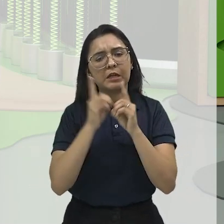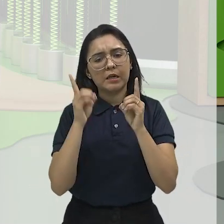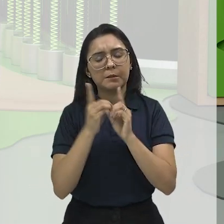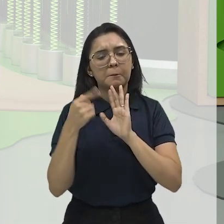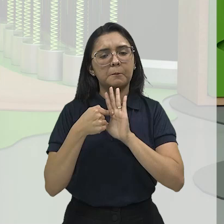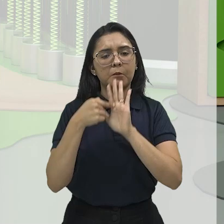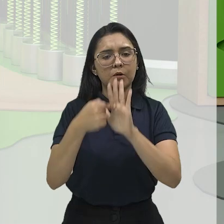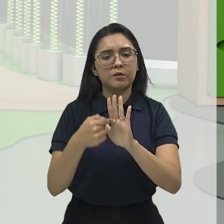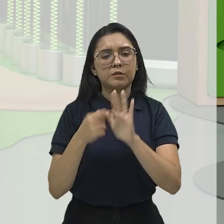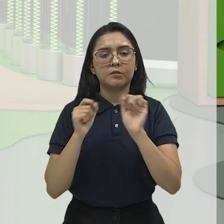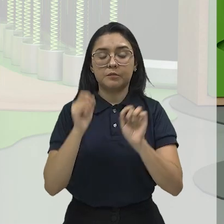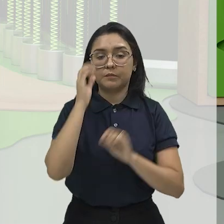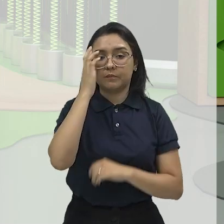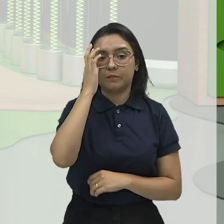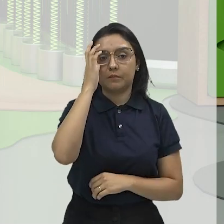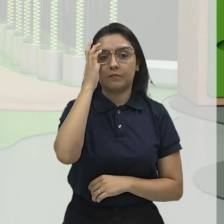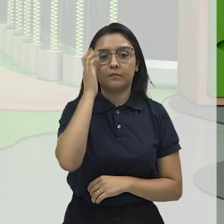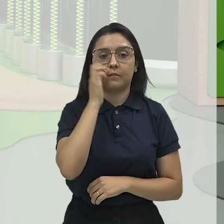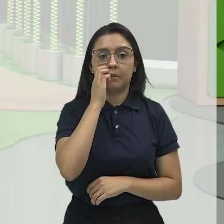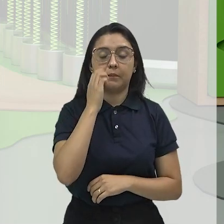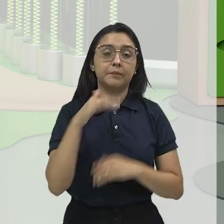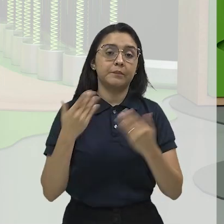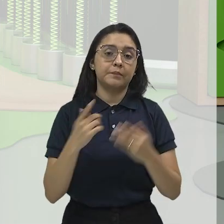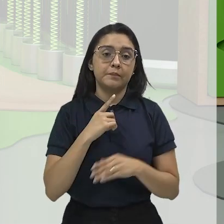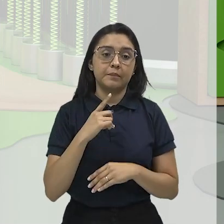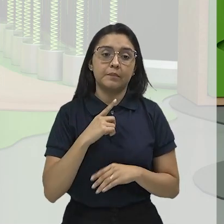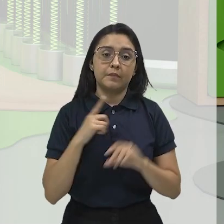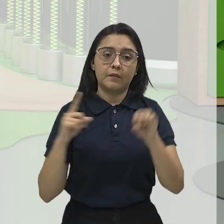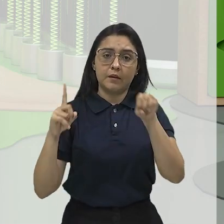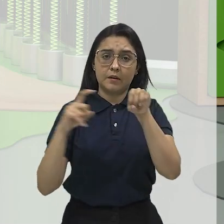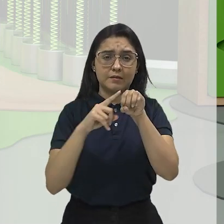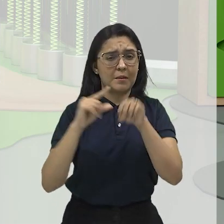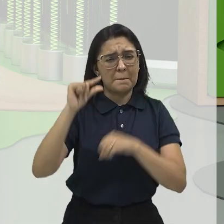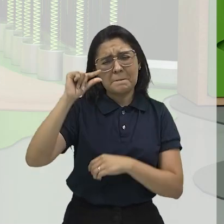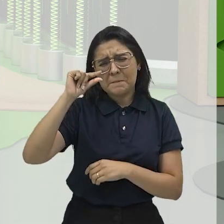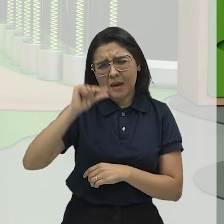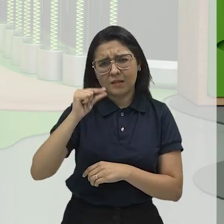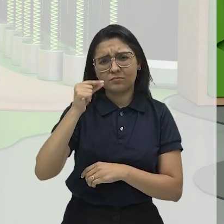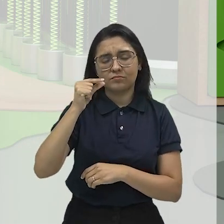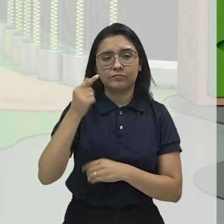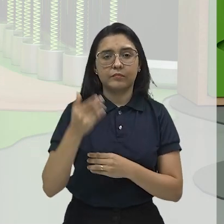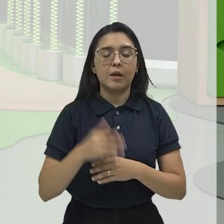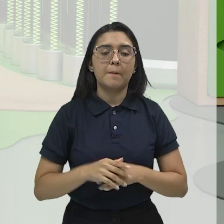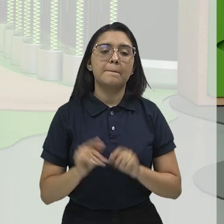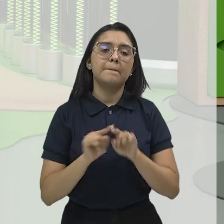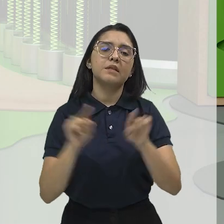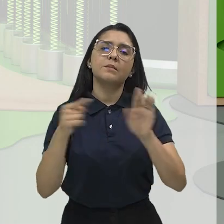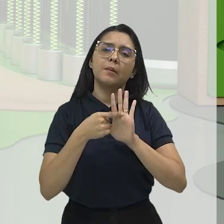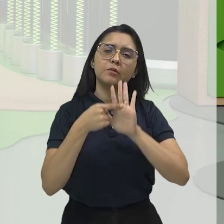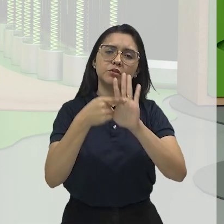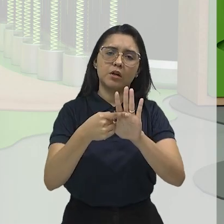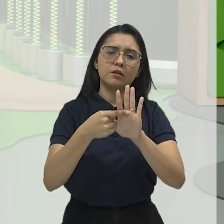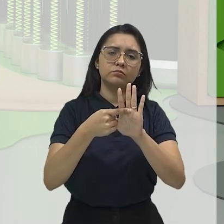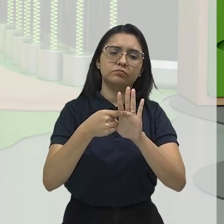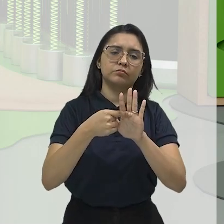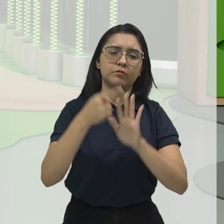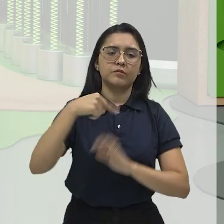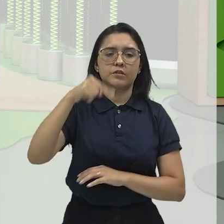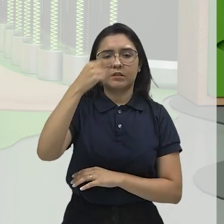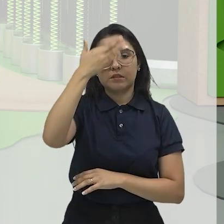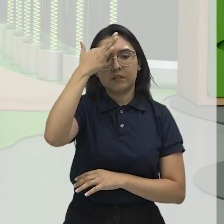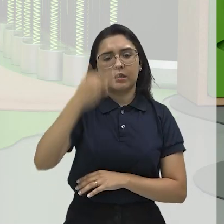ela não está em escala, os espermatozoides são extremamente menores, mas aí é para retratar melhor o processo